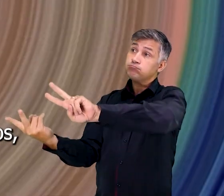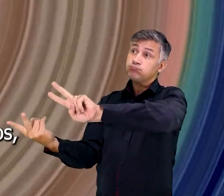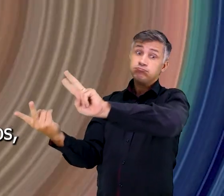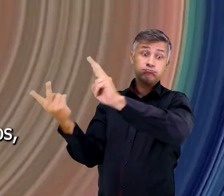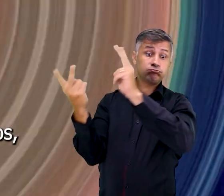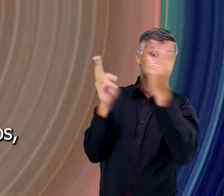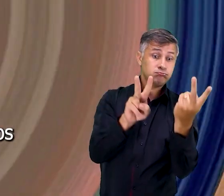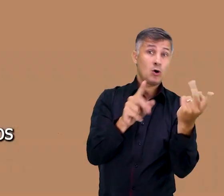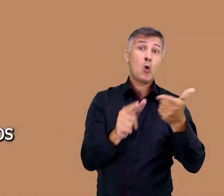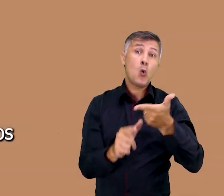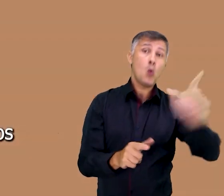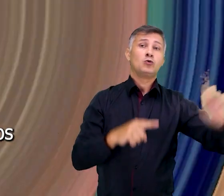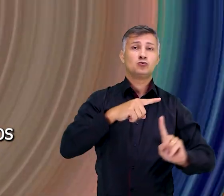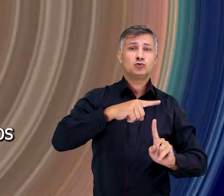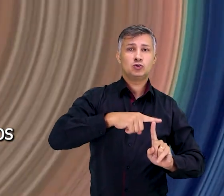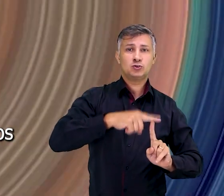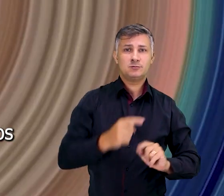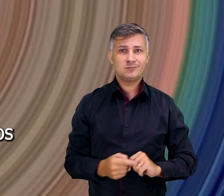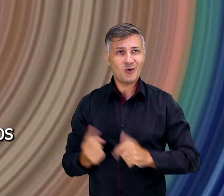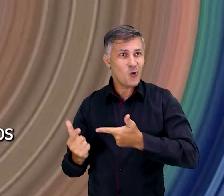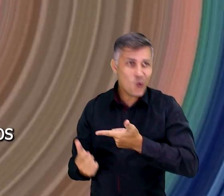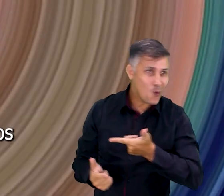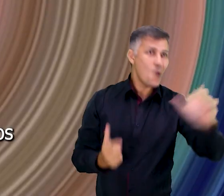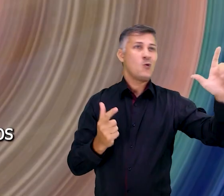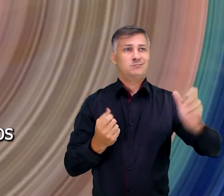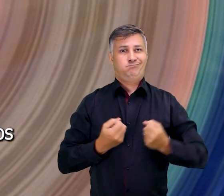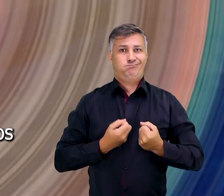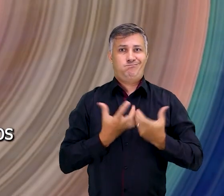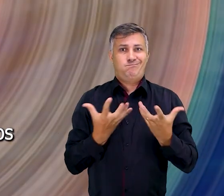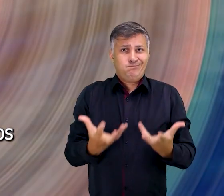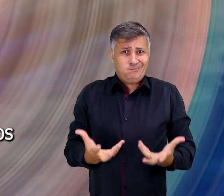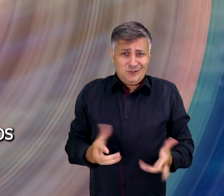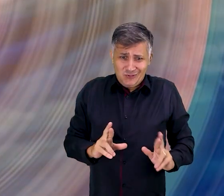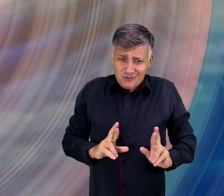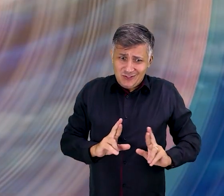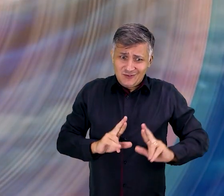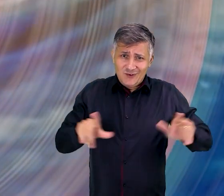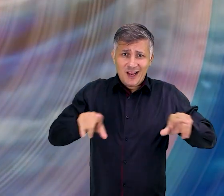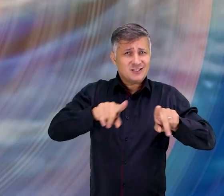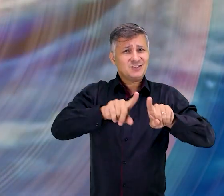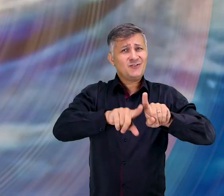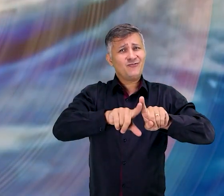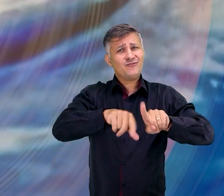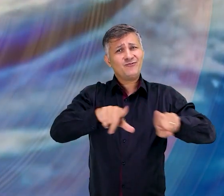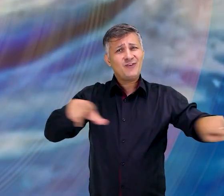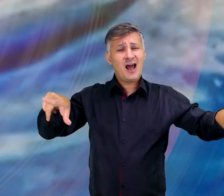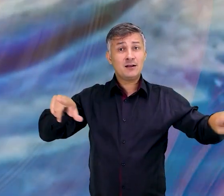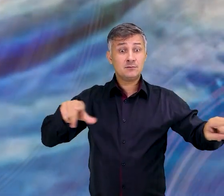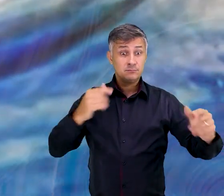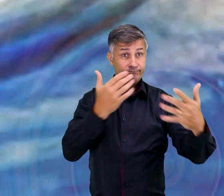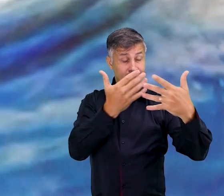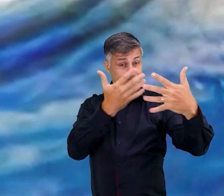outros meios, outros formatos e expressar sentimentos de formas variadas